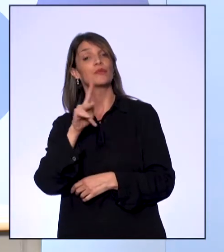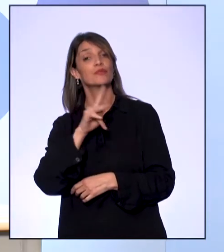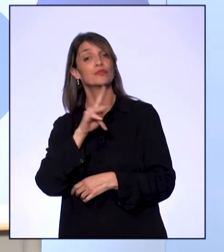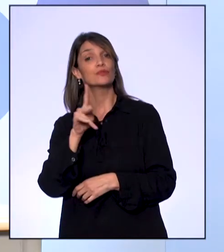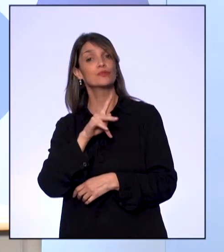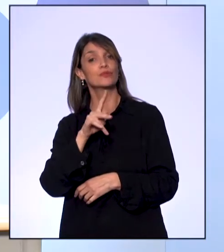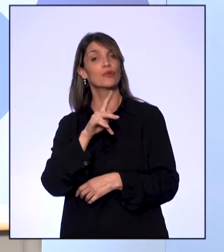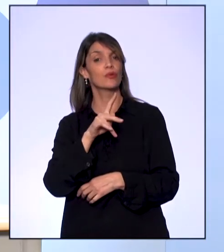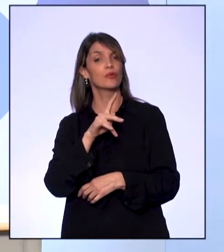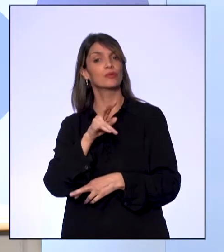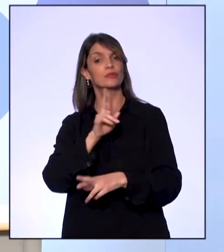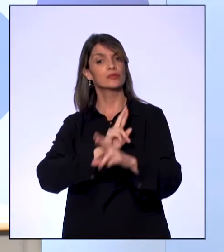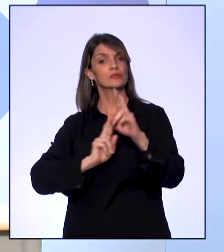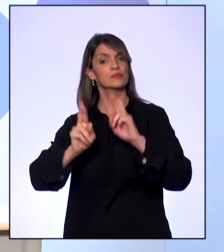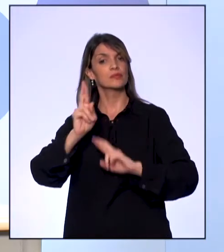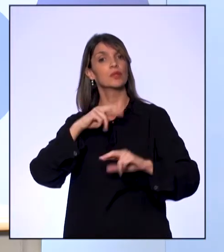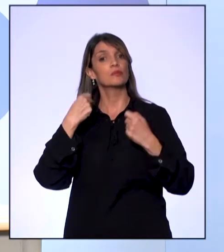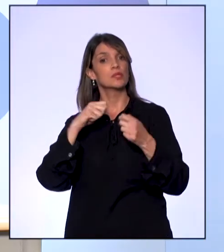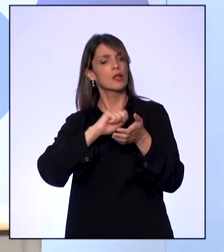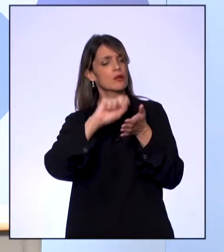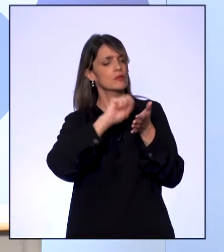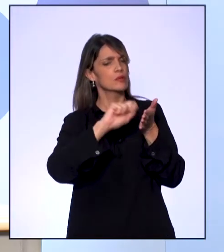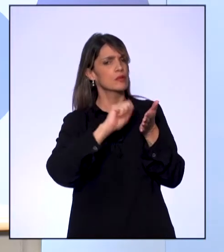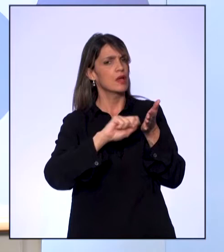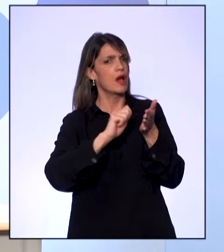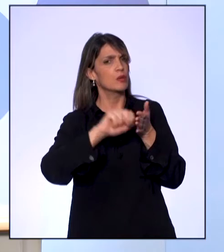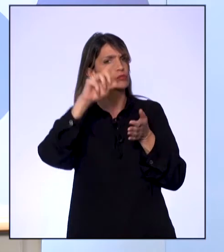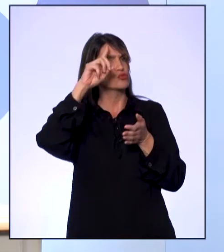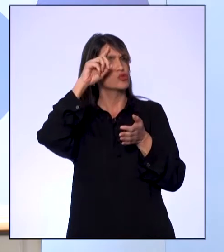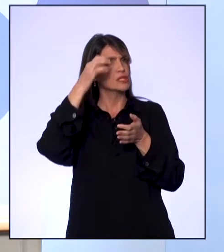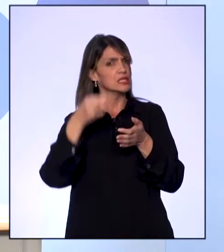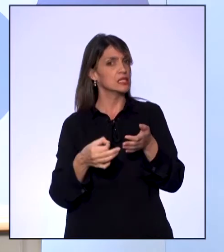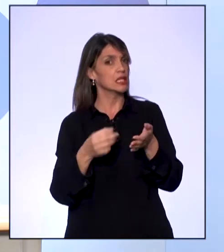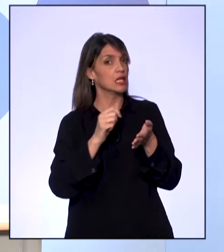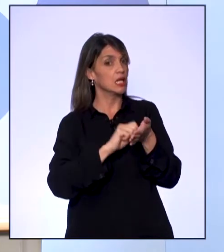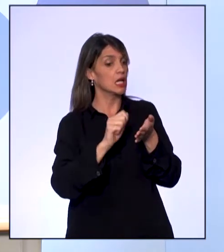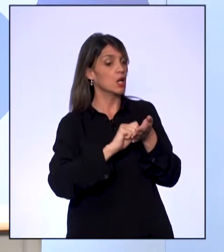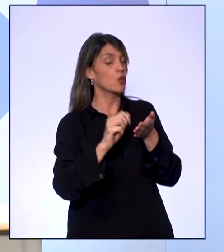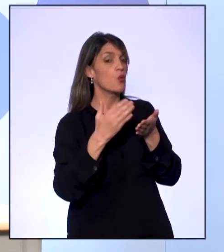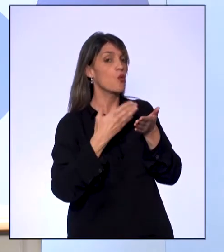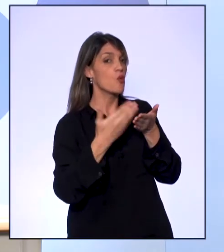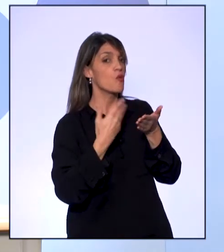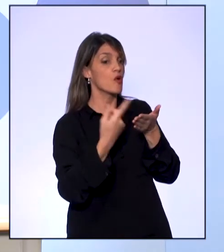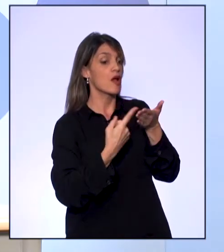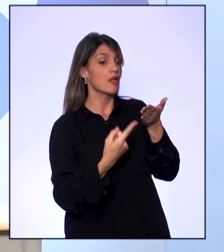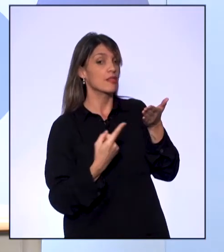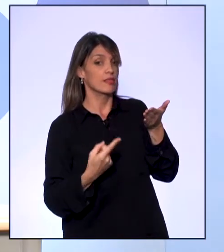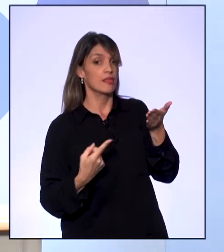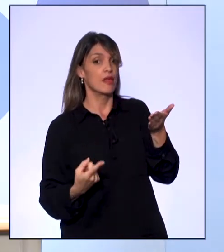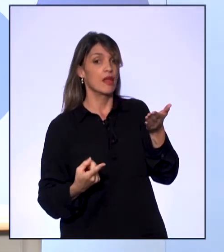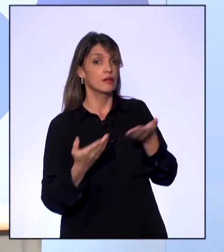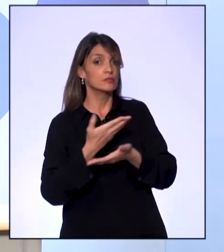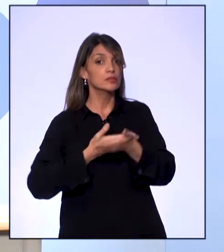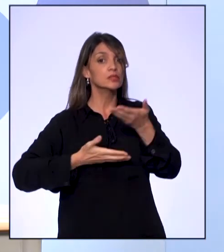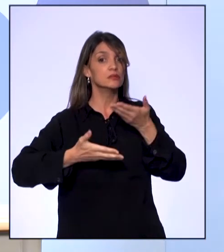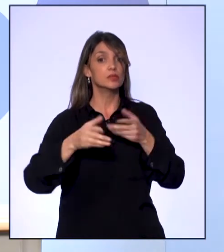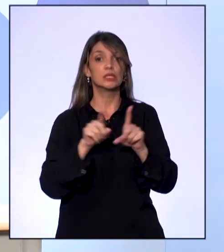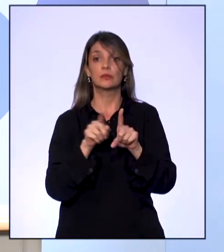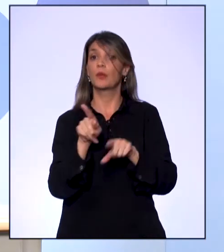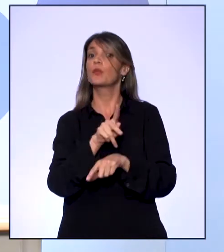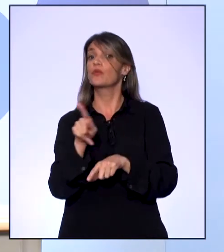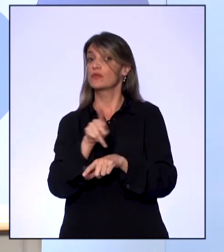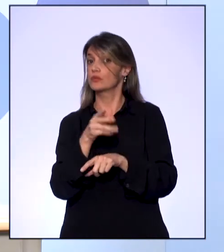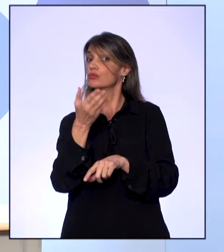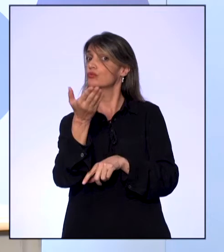essas anotações eles têm que colocar na data, no caderno, fazer uma organização para eles poderem estar interagindo também com os